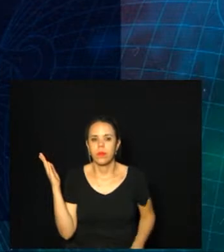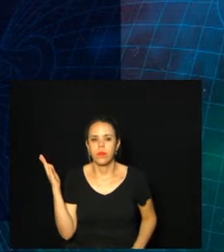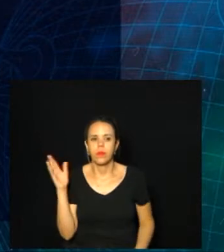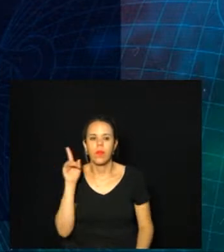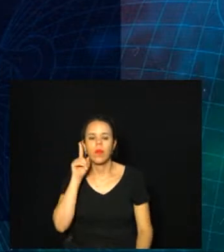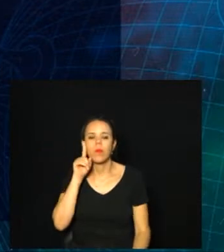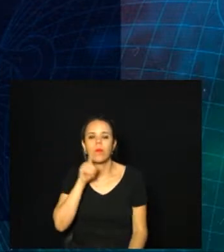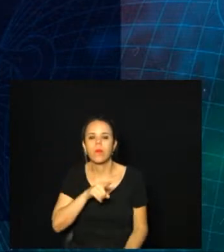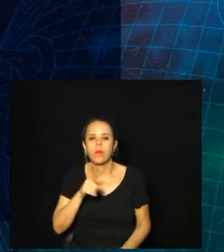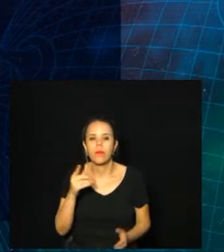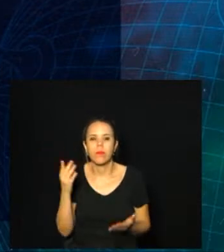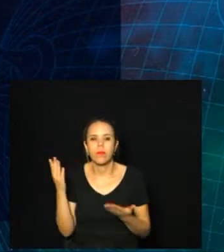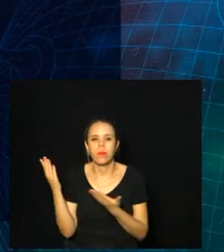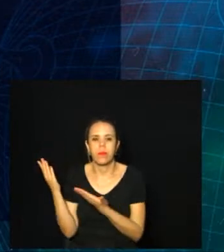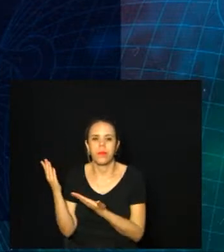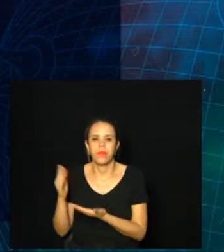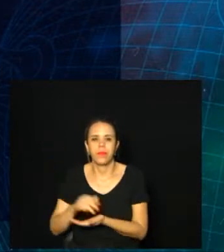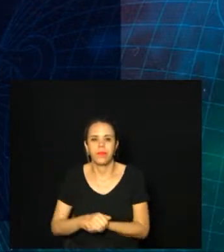28.942, Americana